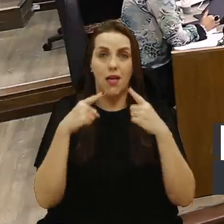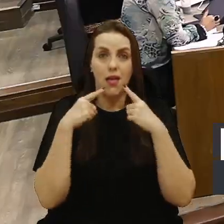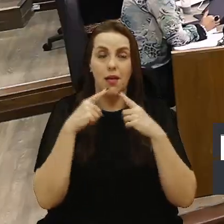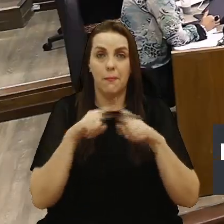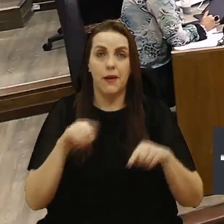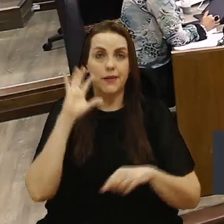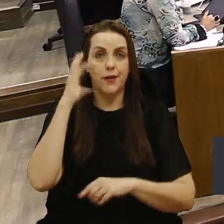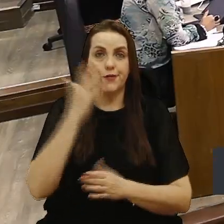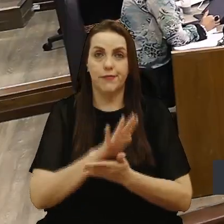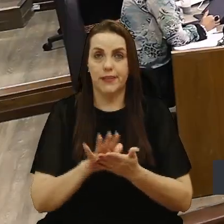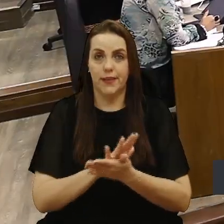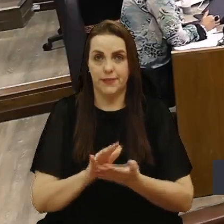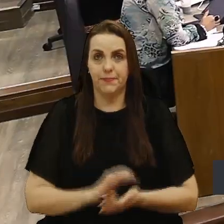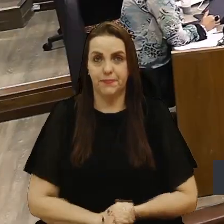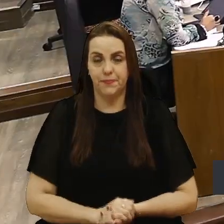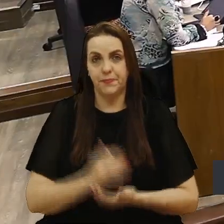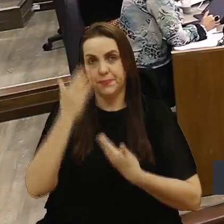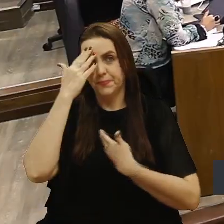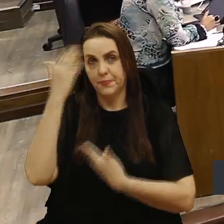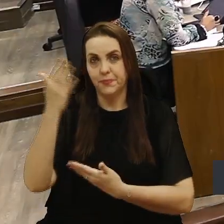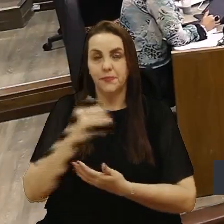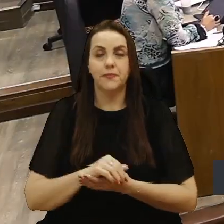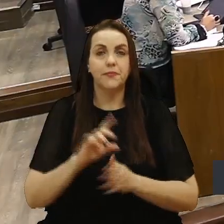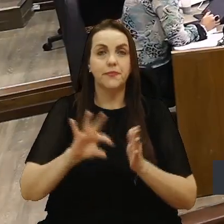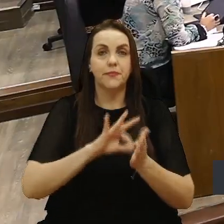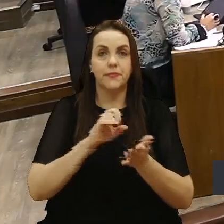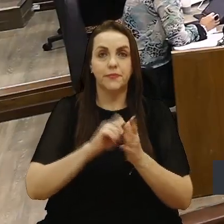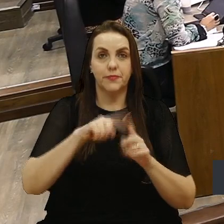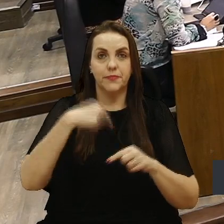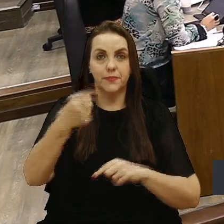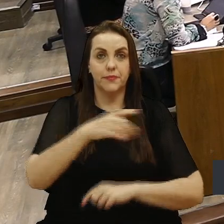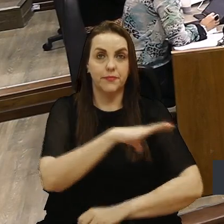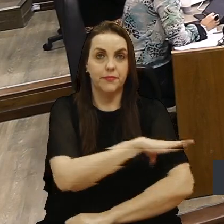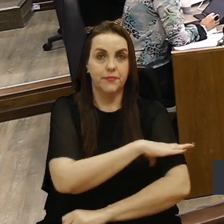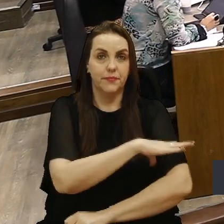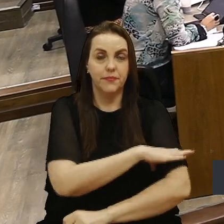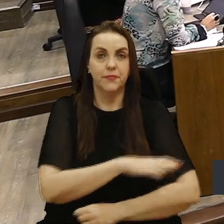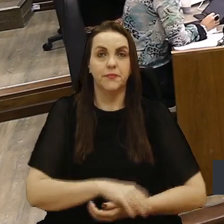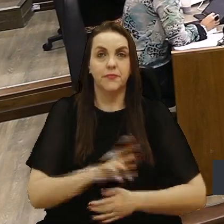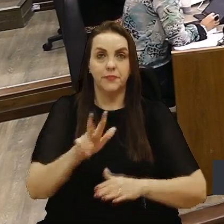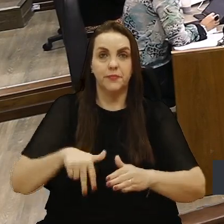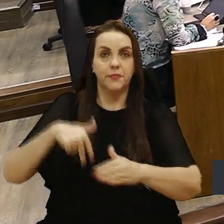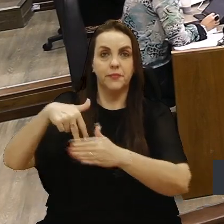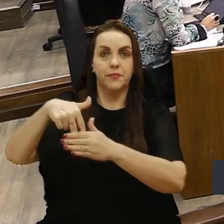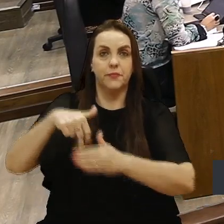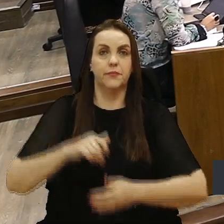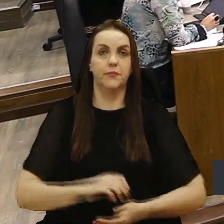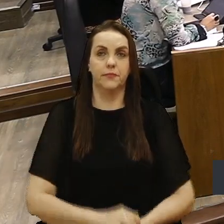Próximo inscrito, vereador Capitão Ramon. Da tribuna.